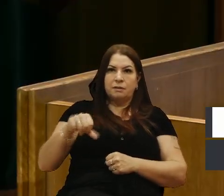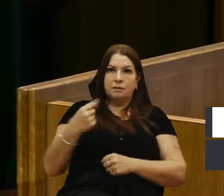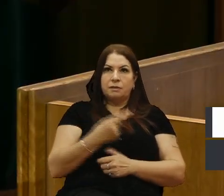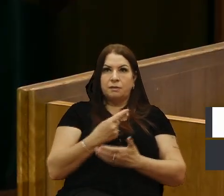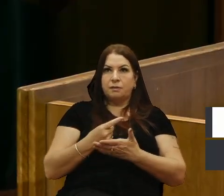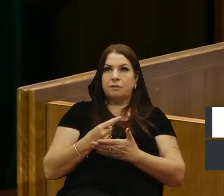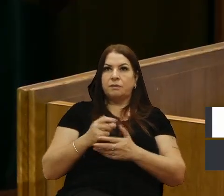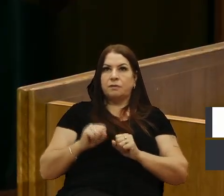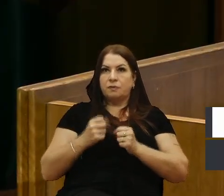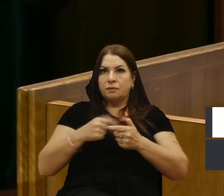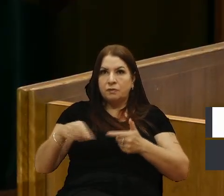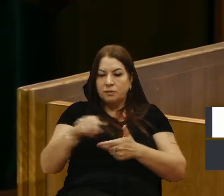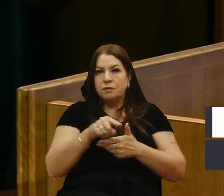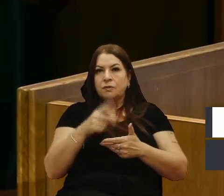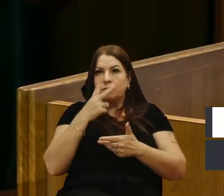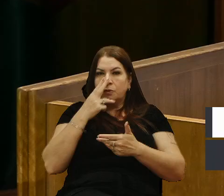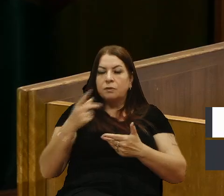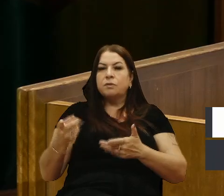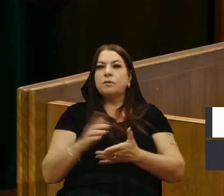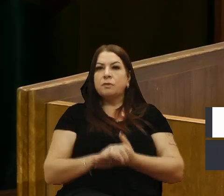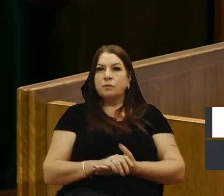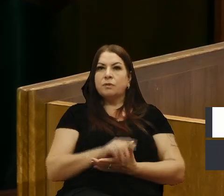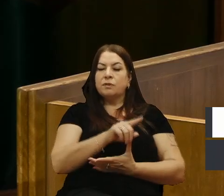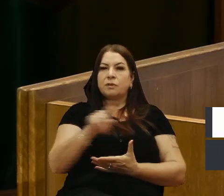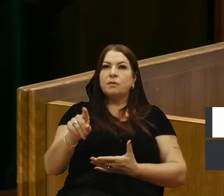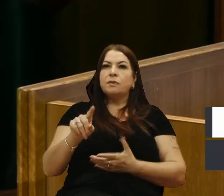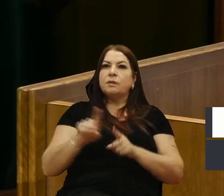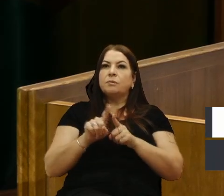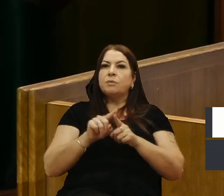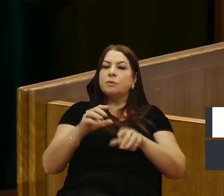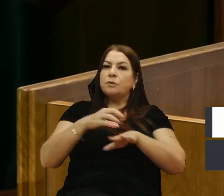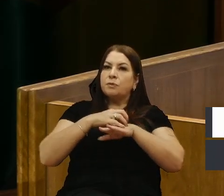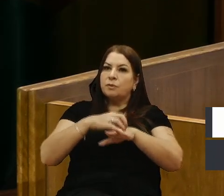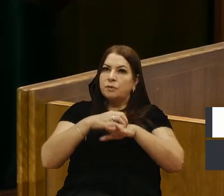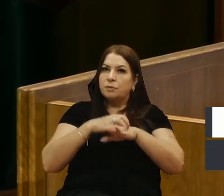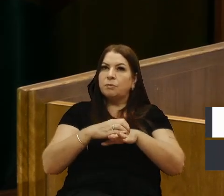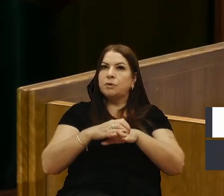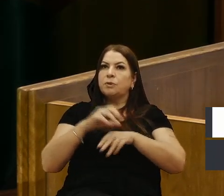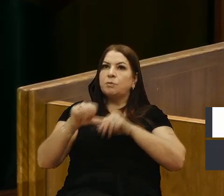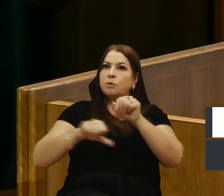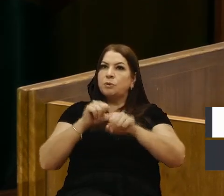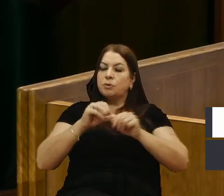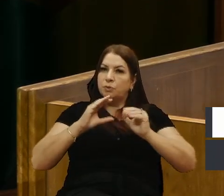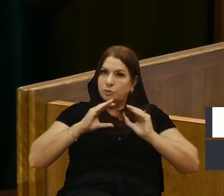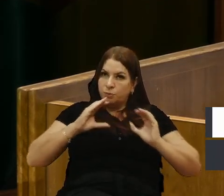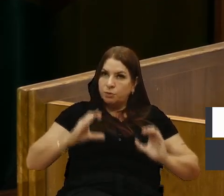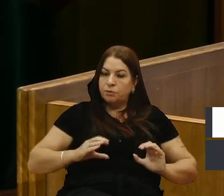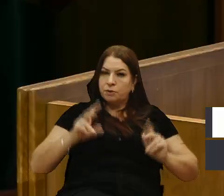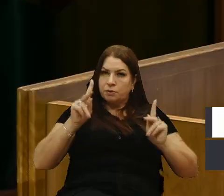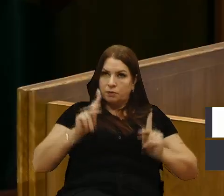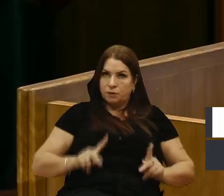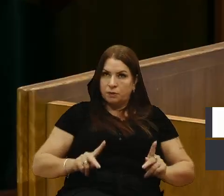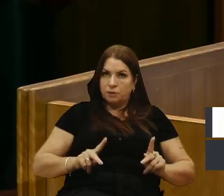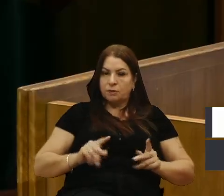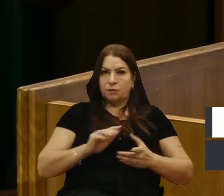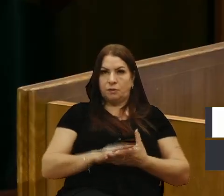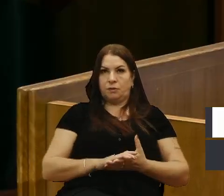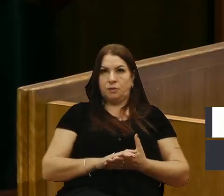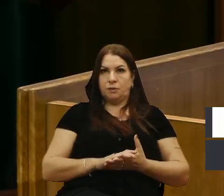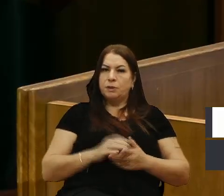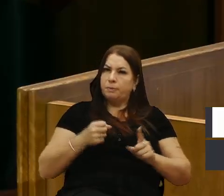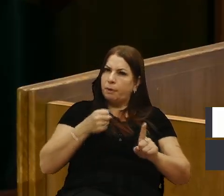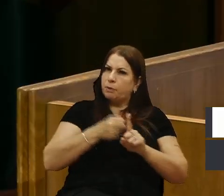da mesma forma. A chegada e o crescimento dos aplicativos de transporte também mudaram o comportamento das pessoas. E isso